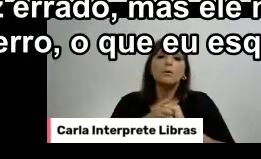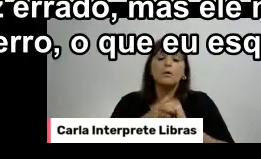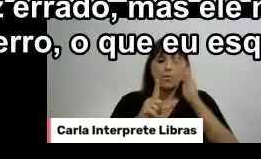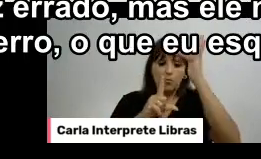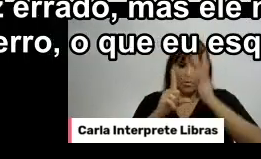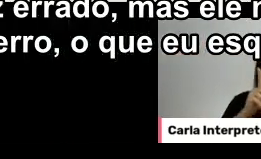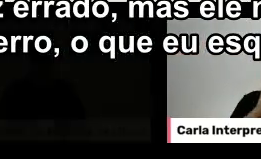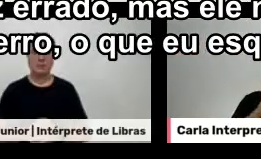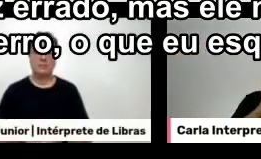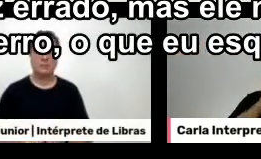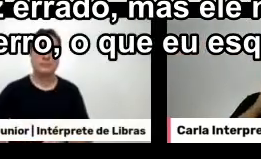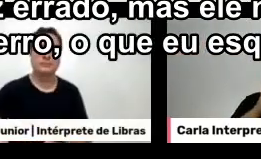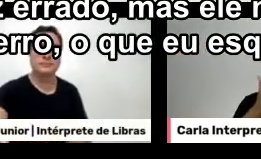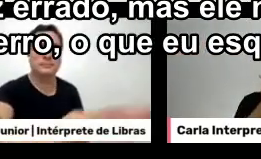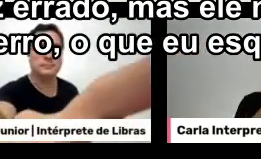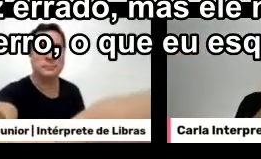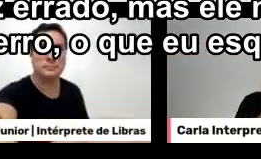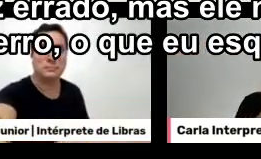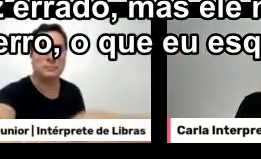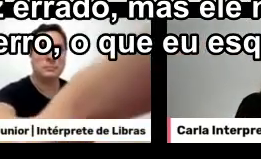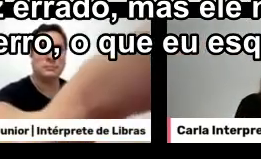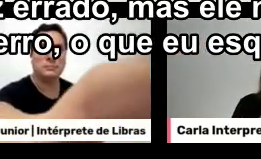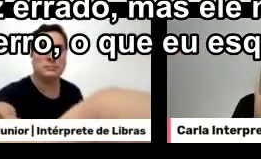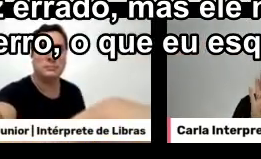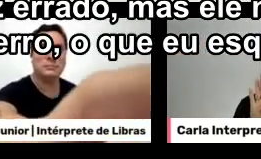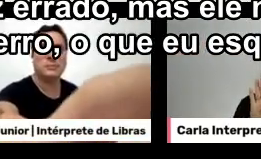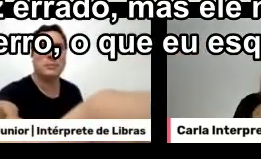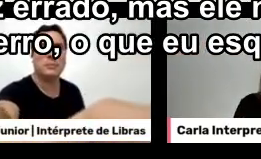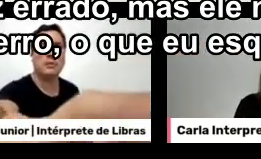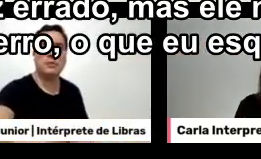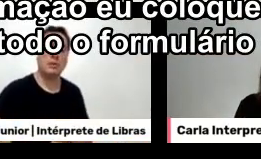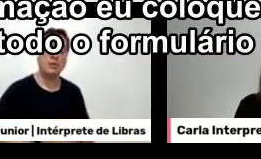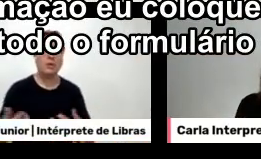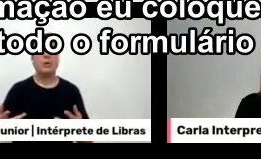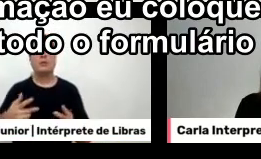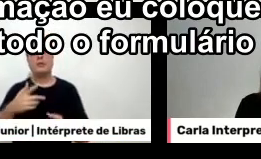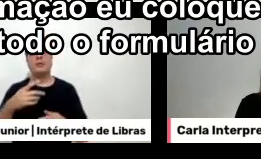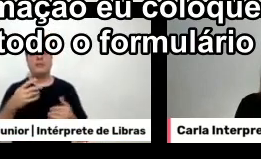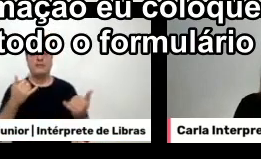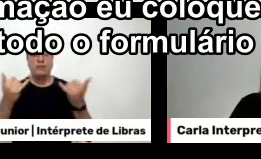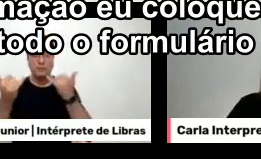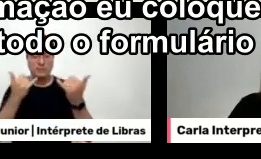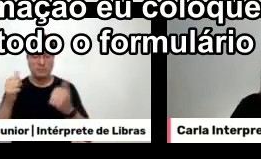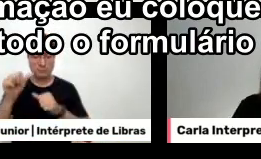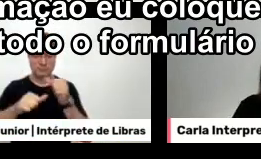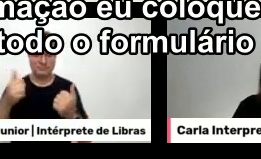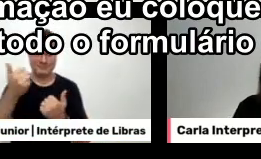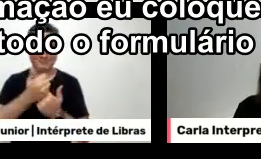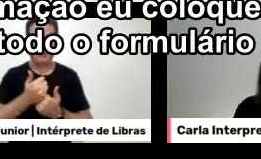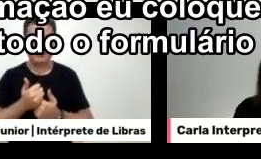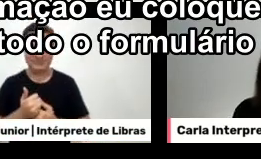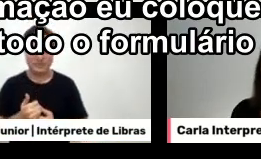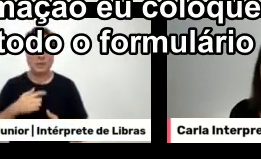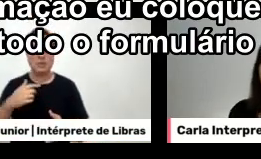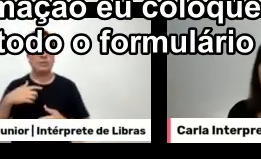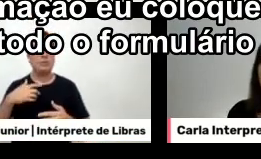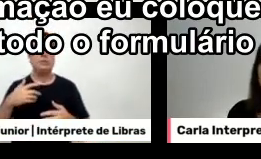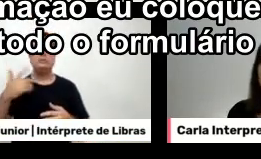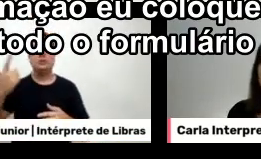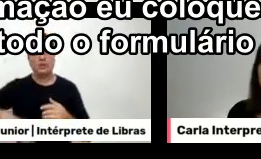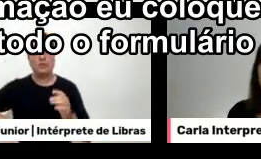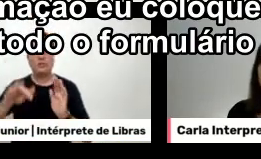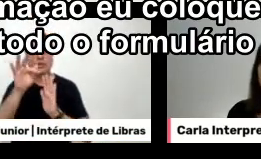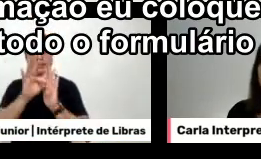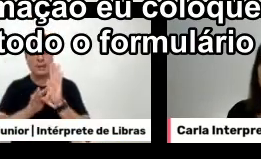mas ele não vai me dizer qual que é o erro, o que eu esqueci de colocar, ou qual informação eu coloquei errado, e eu vou ter que subir todo o formulário e